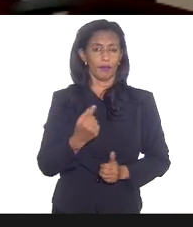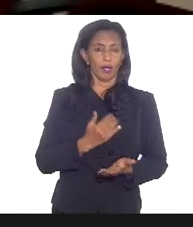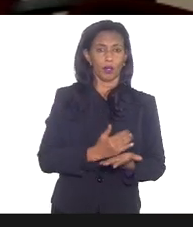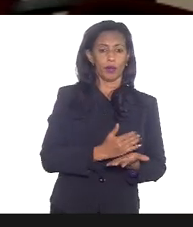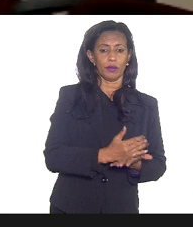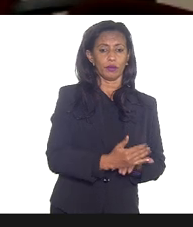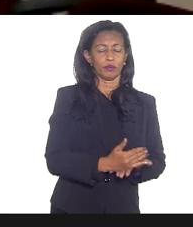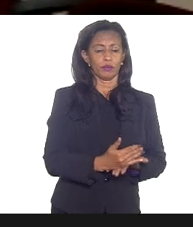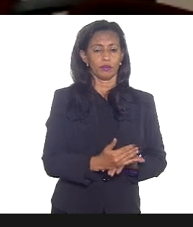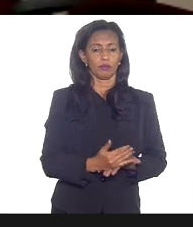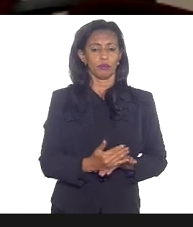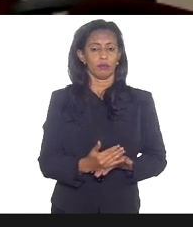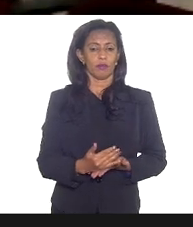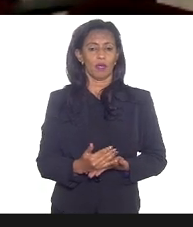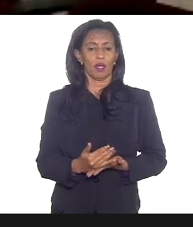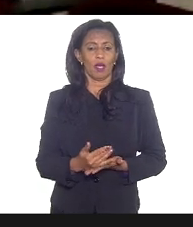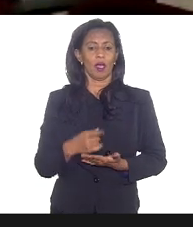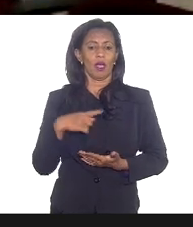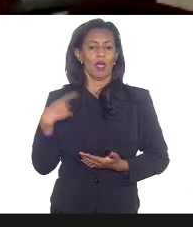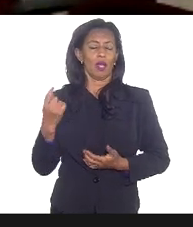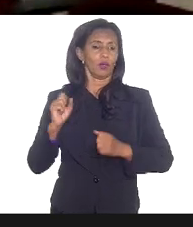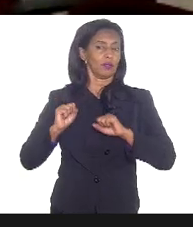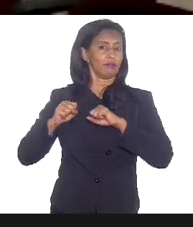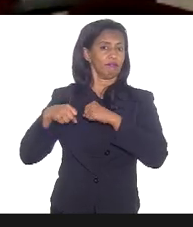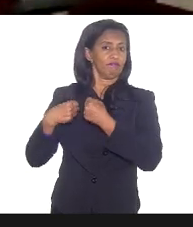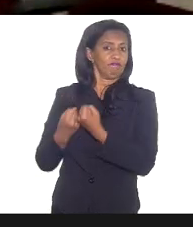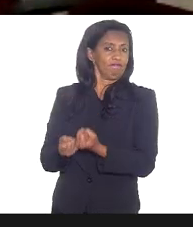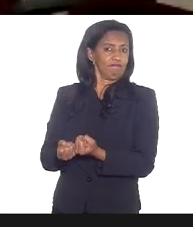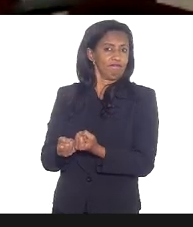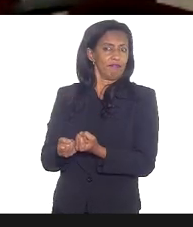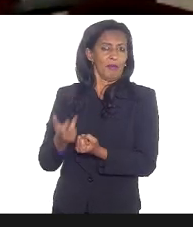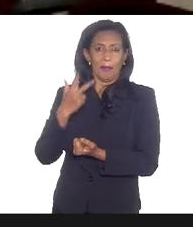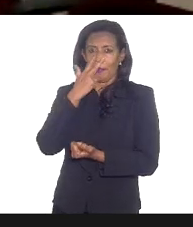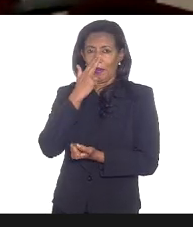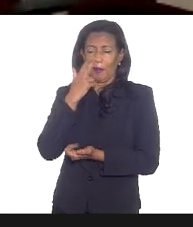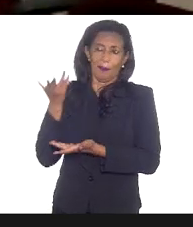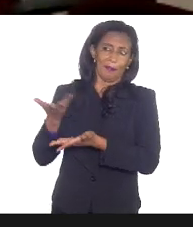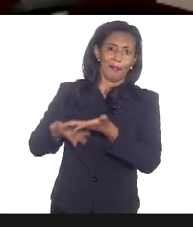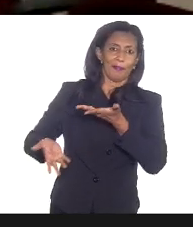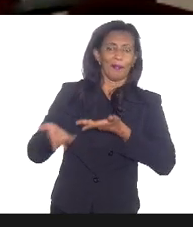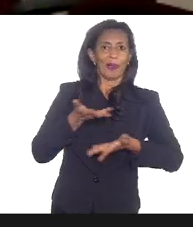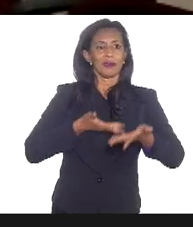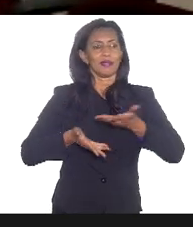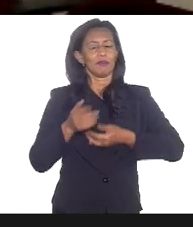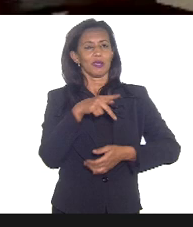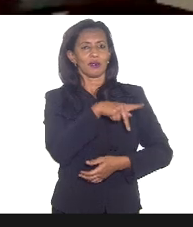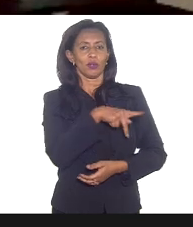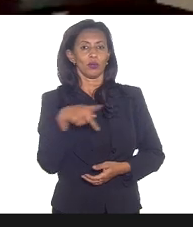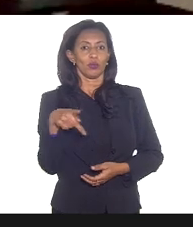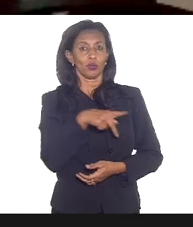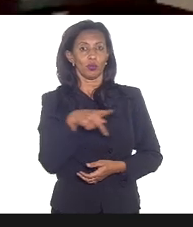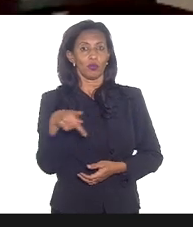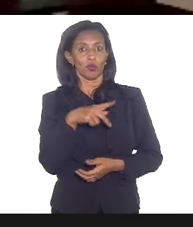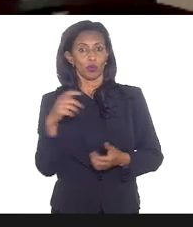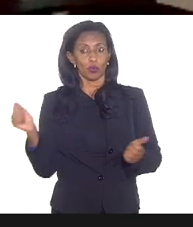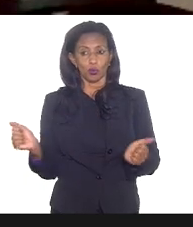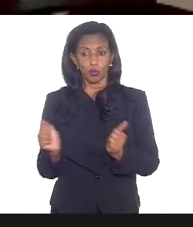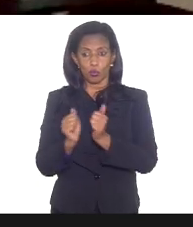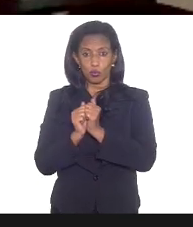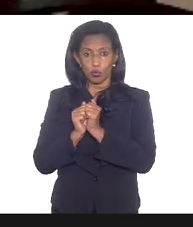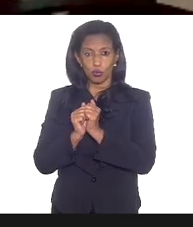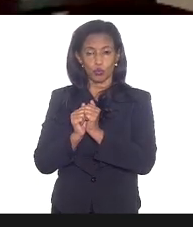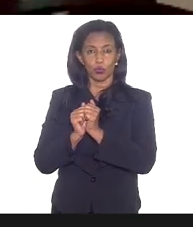a nossa vou dizer nossa bandeira, né? Mas a nossa luta fosse que tivesse a participação dos nossos professores na construção